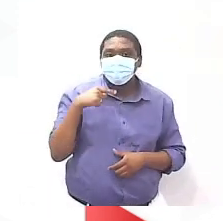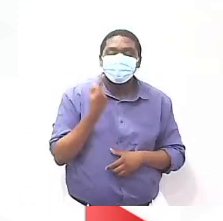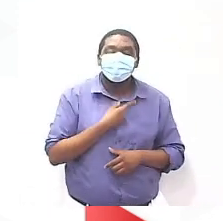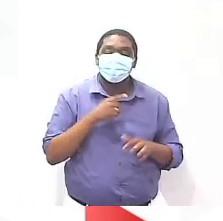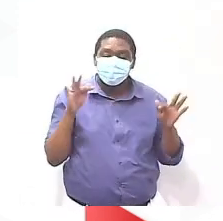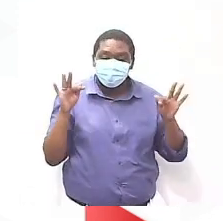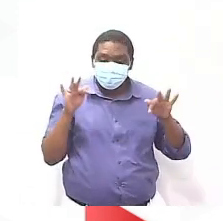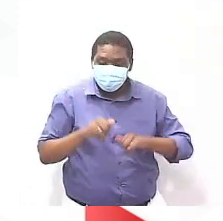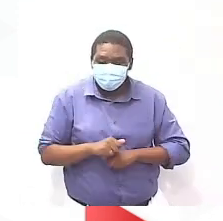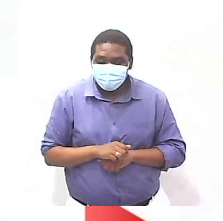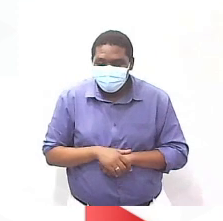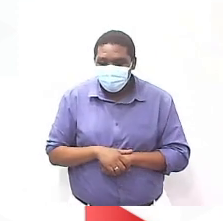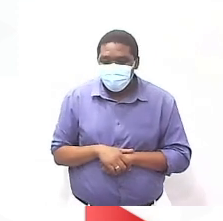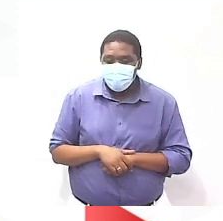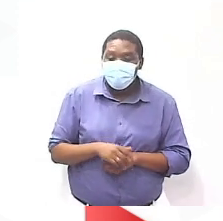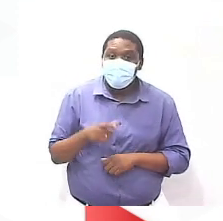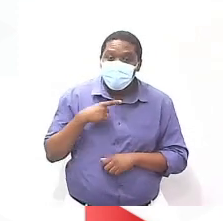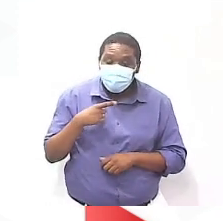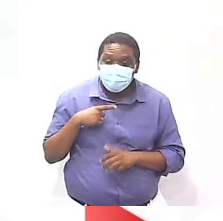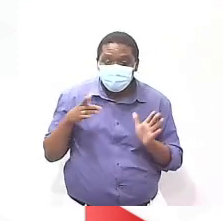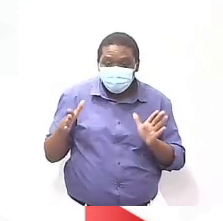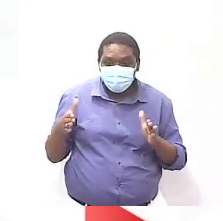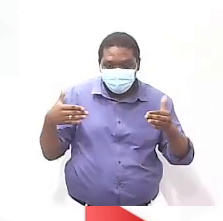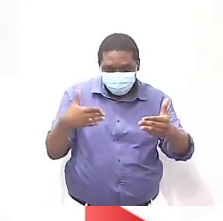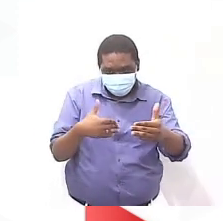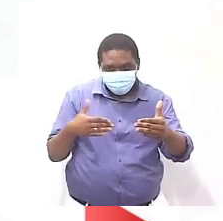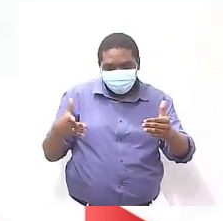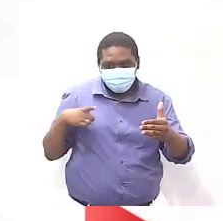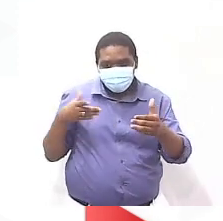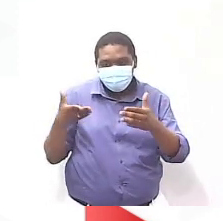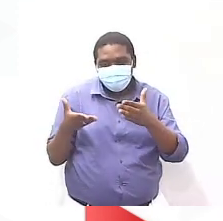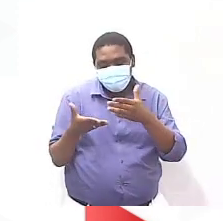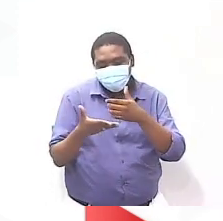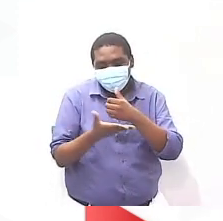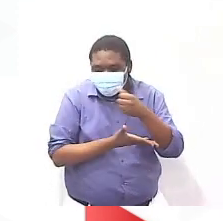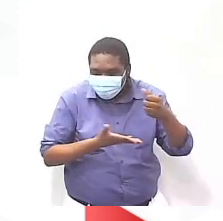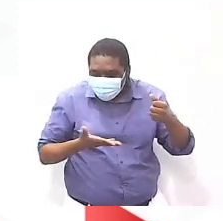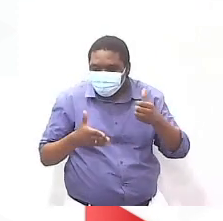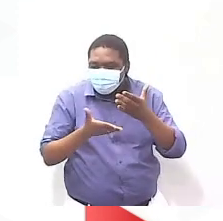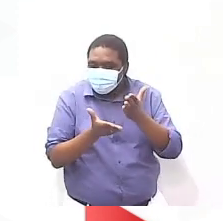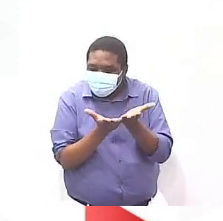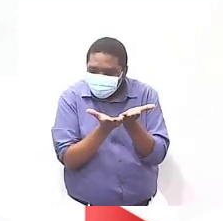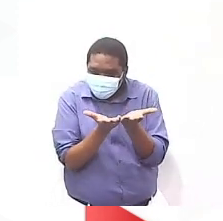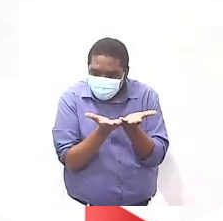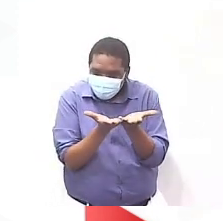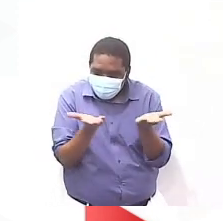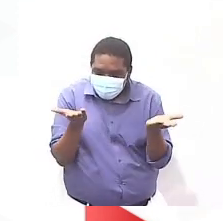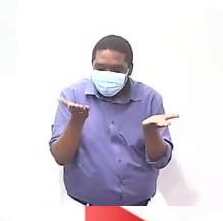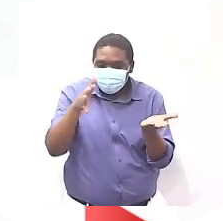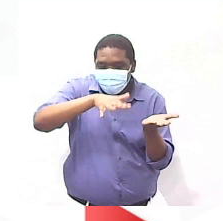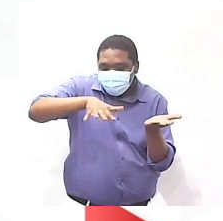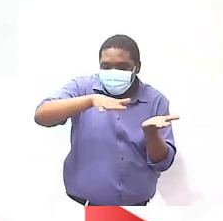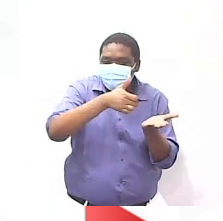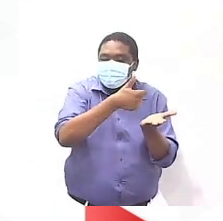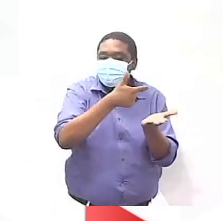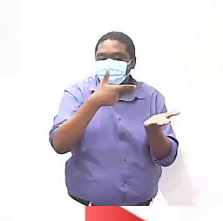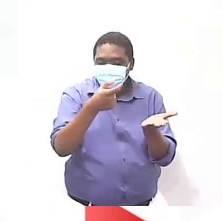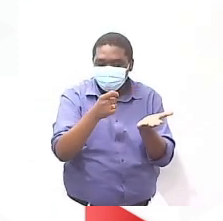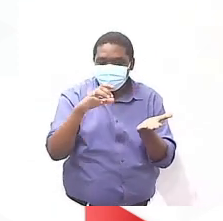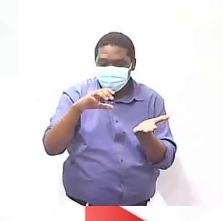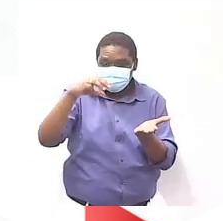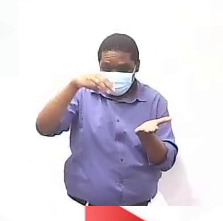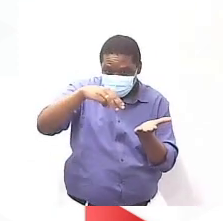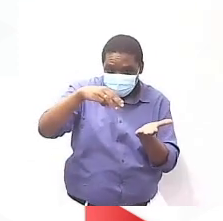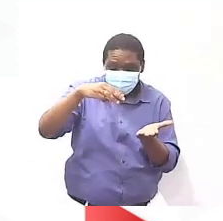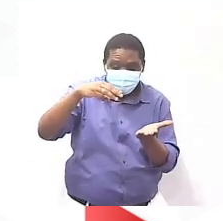finalização. Vamos lá! Um bloco retangular possui com base em um retângulo com área de 120 centímetros, né?